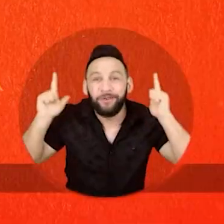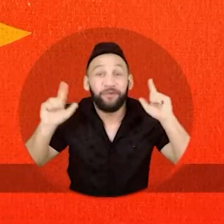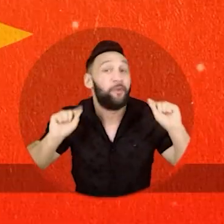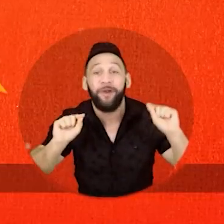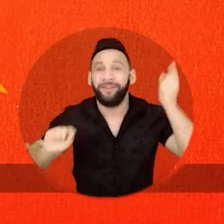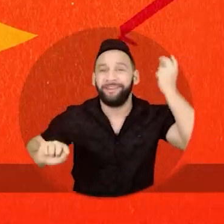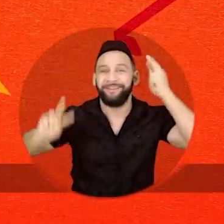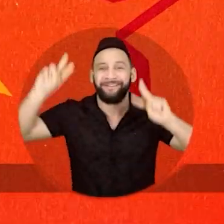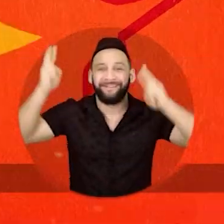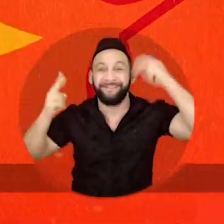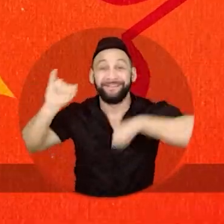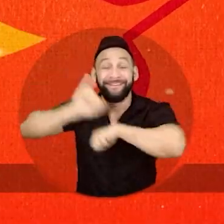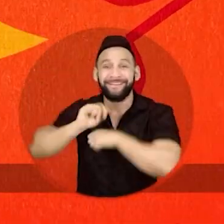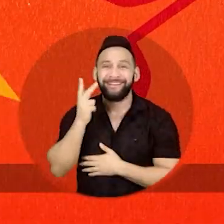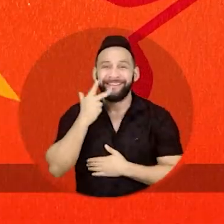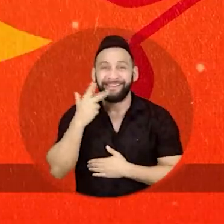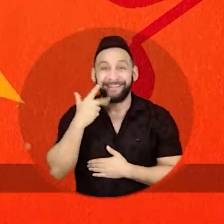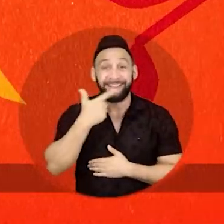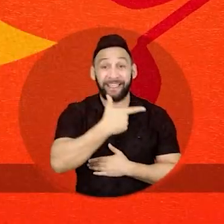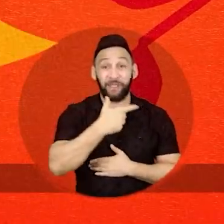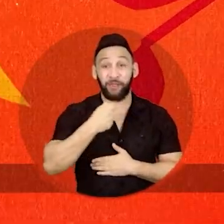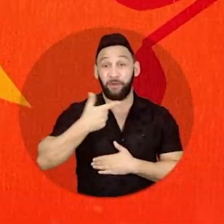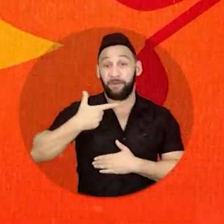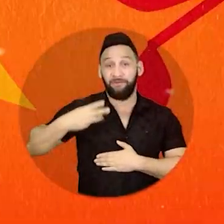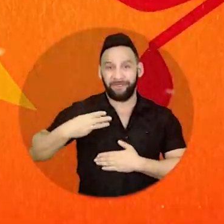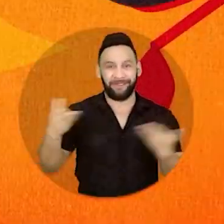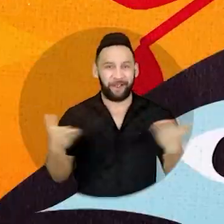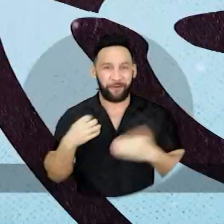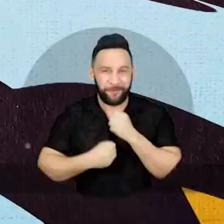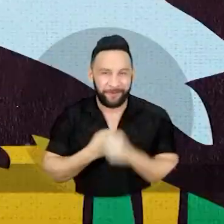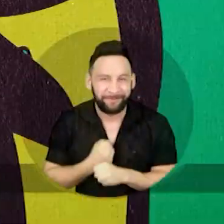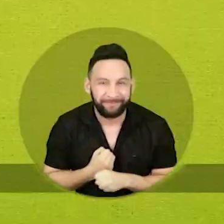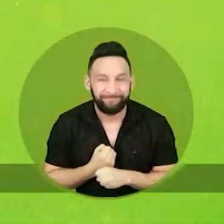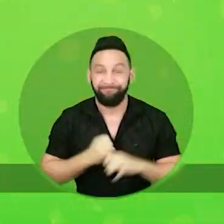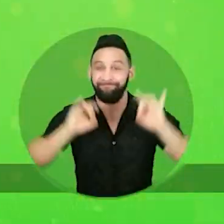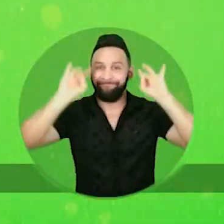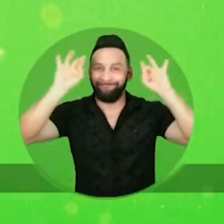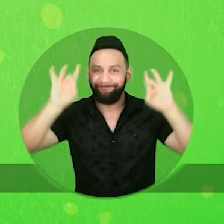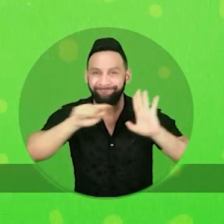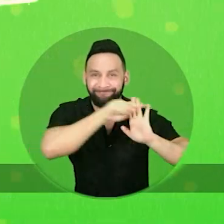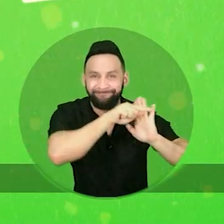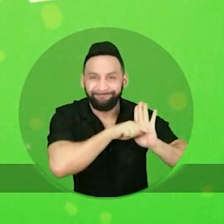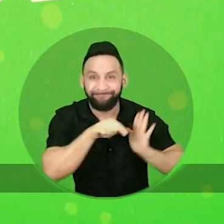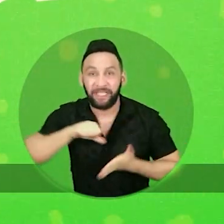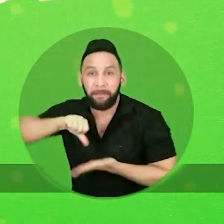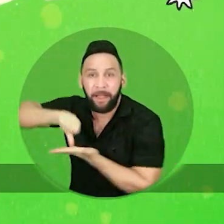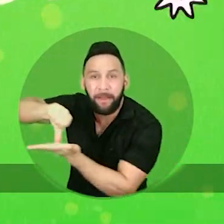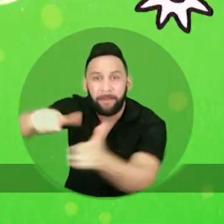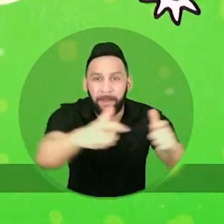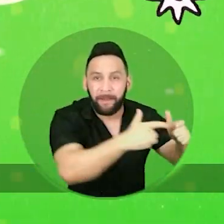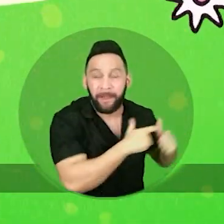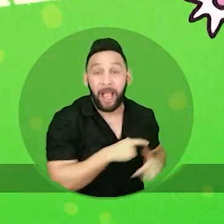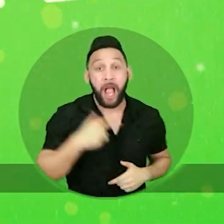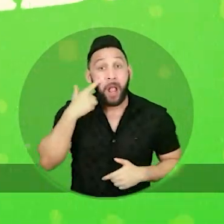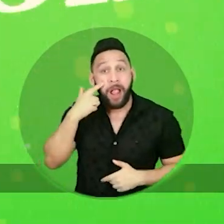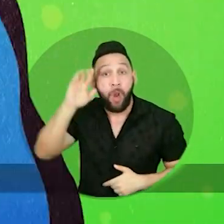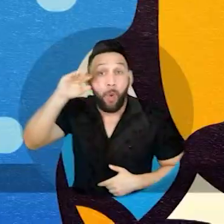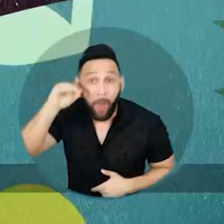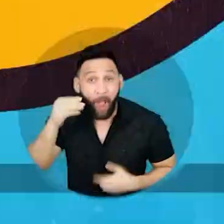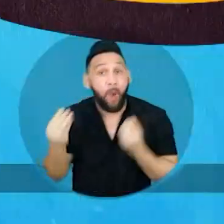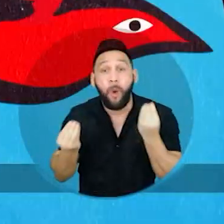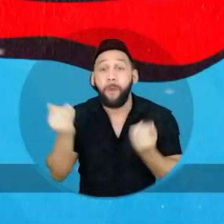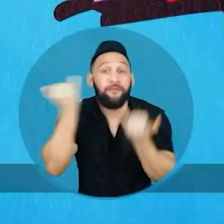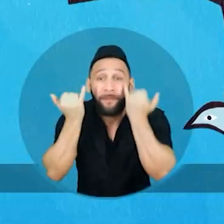Ciclo Carnavalesco Fortaleza 2023. Programação especial em toda a cidade. Acesse